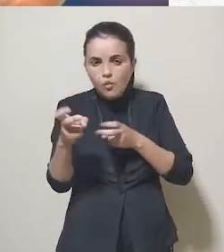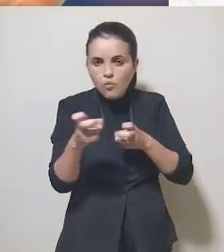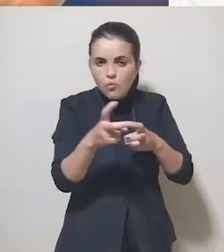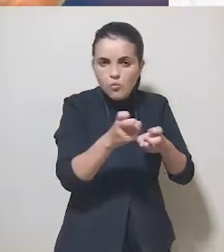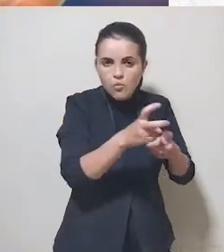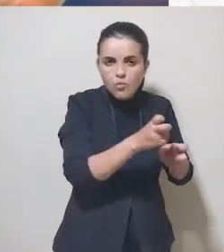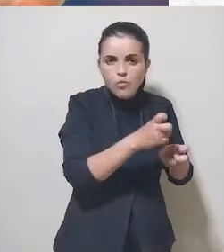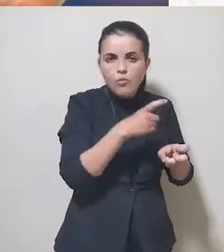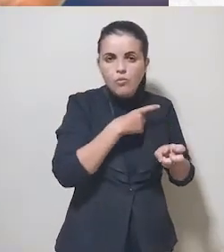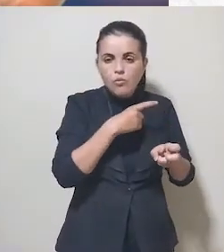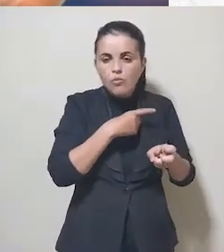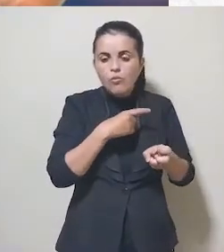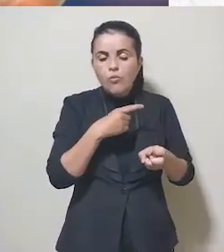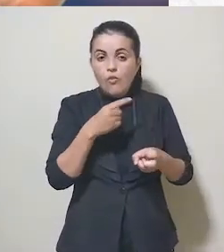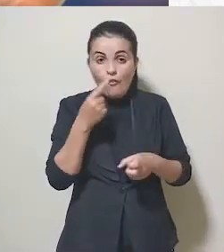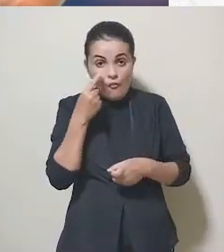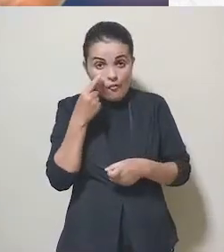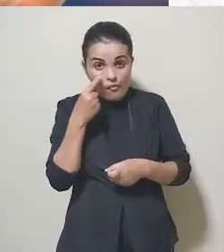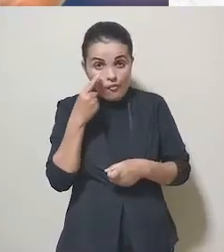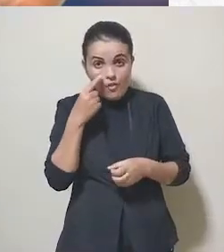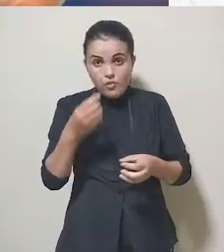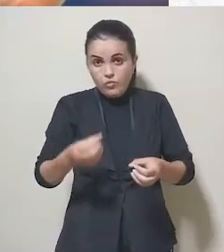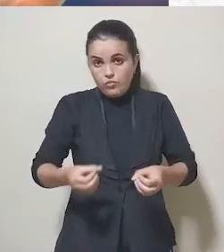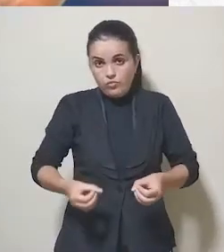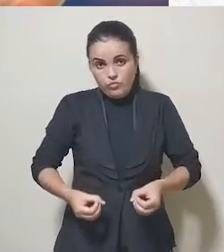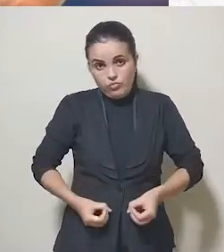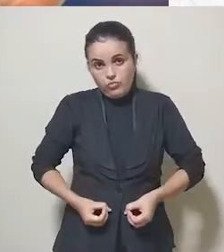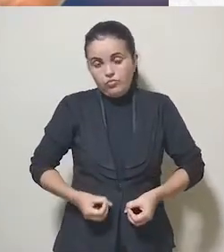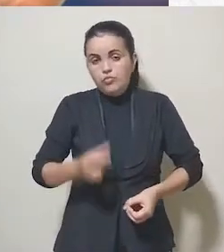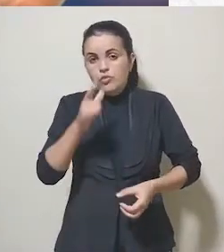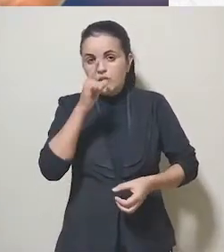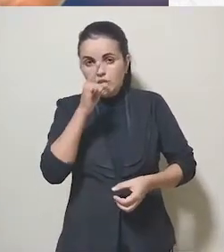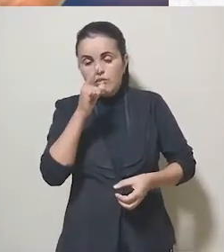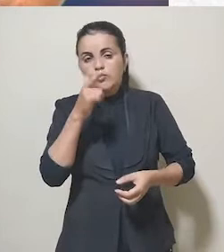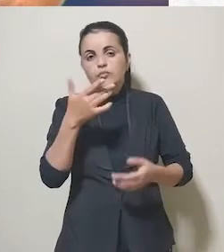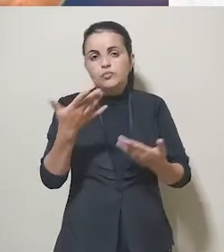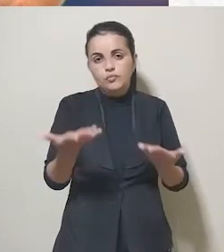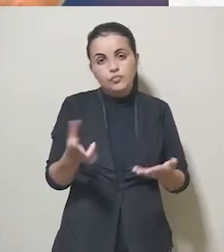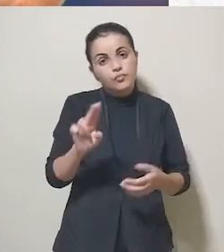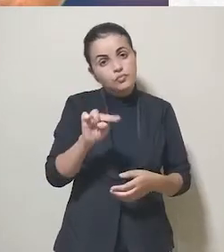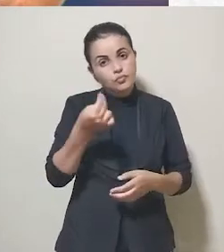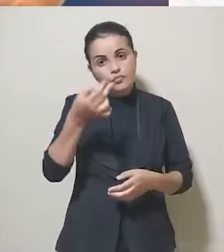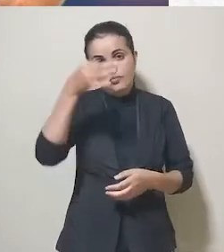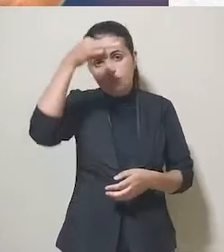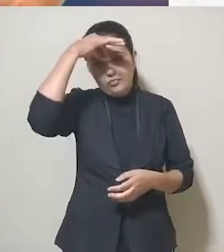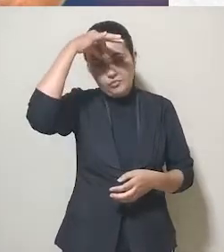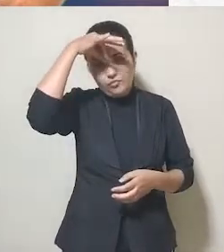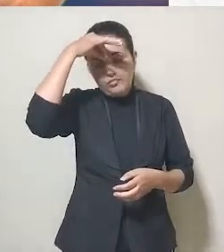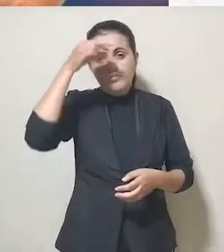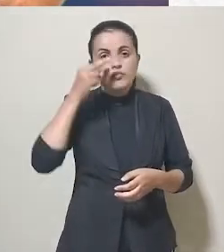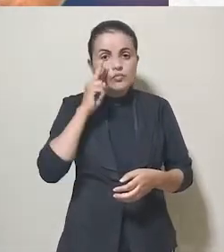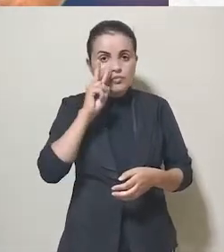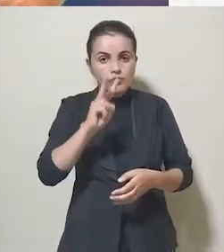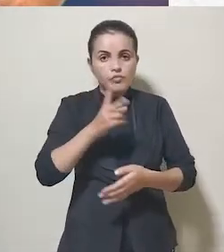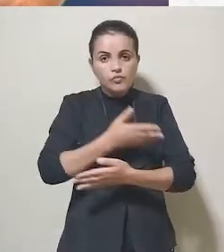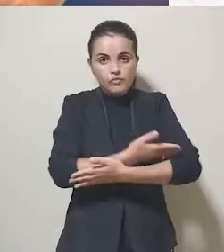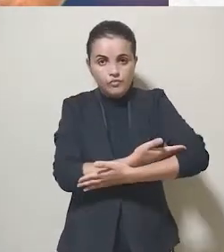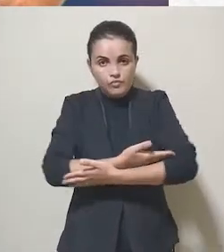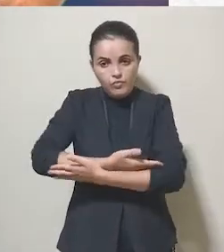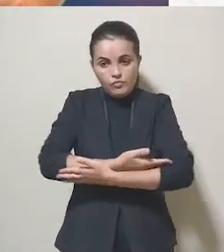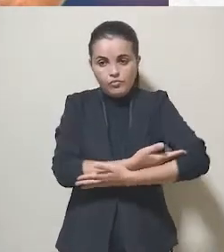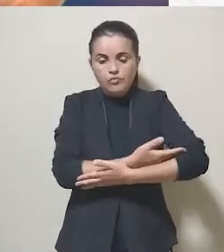identificar se for possível a gente ver o órgão genital. Então, por exemplo, um bebê, se eu colocar dois